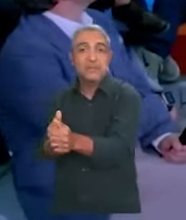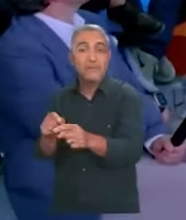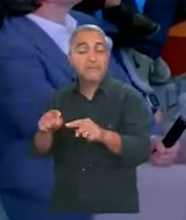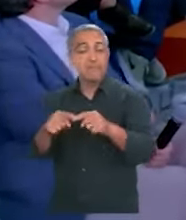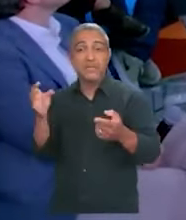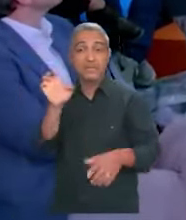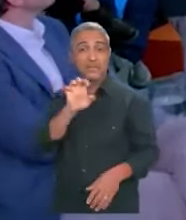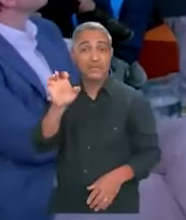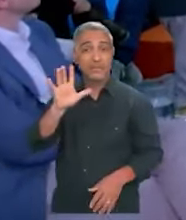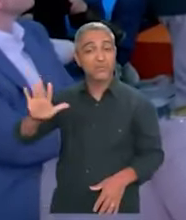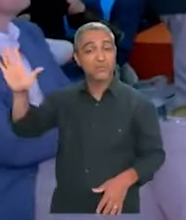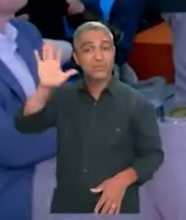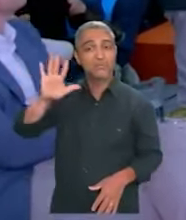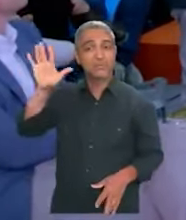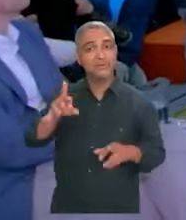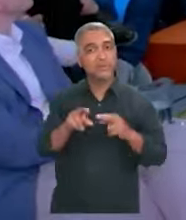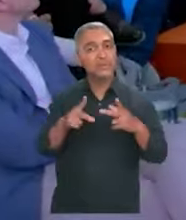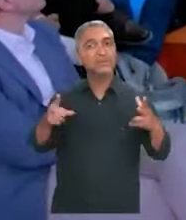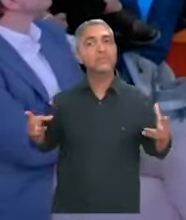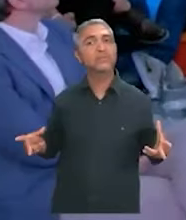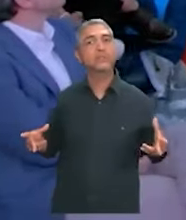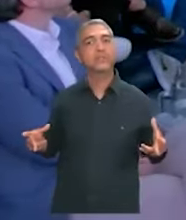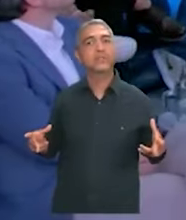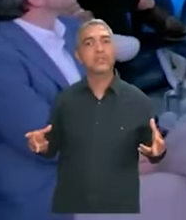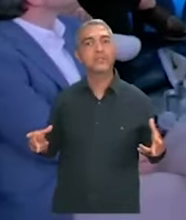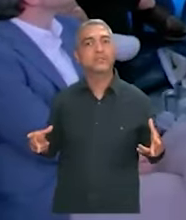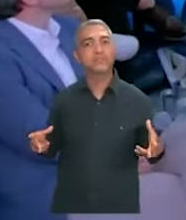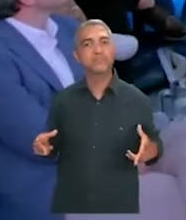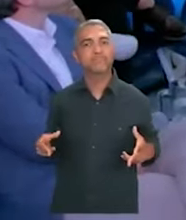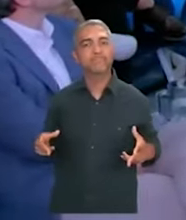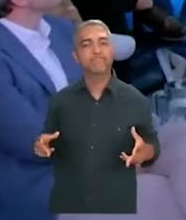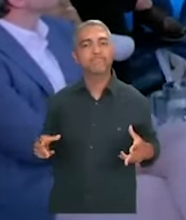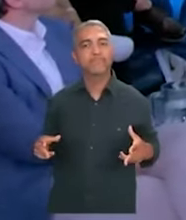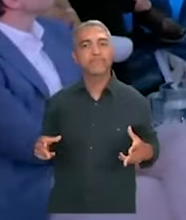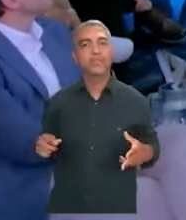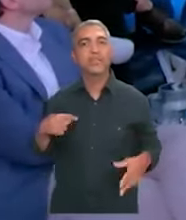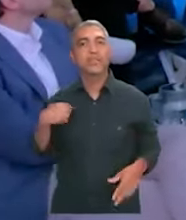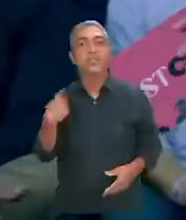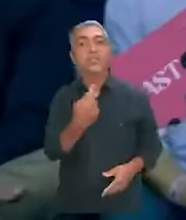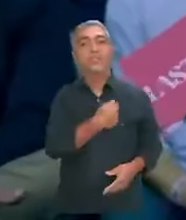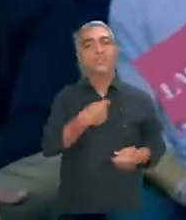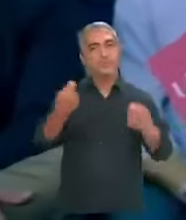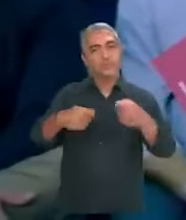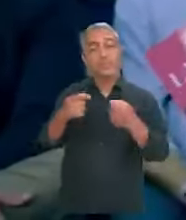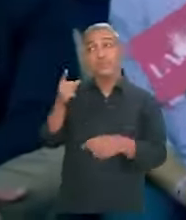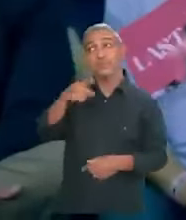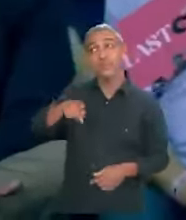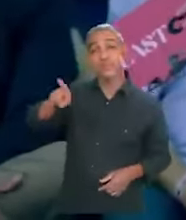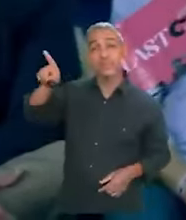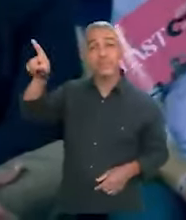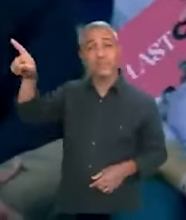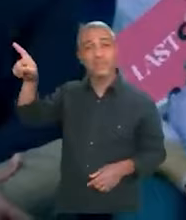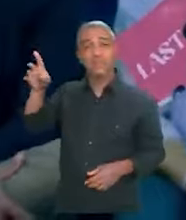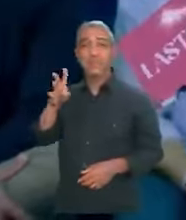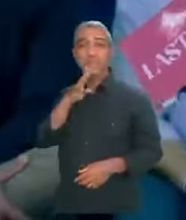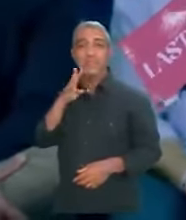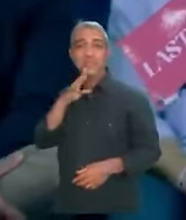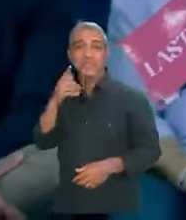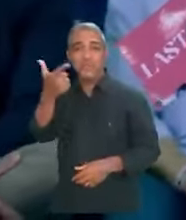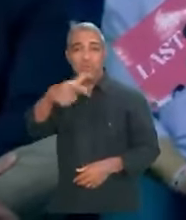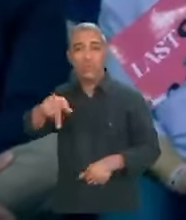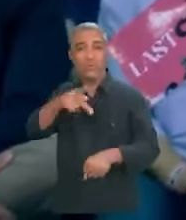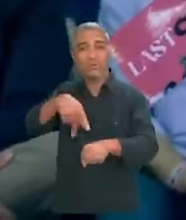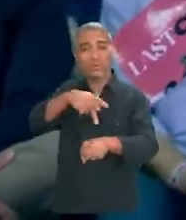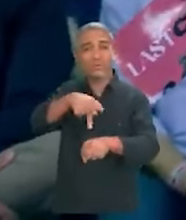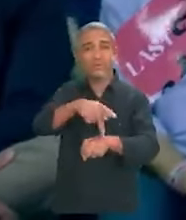não entende. Precisa ir para fora para saber a bênção que é o Brasil. Né? Sim, né? Menos de